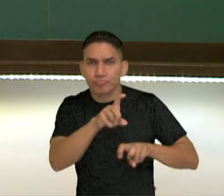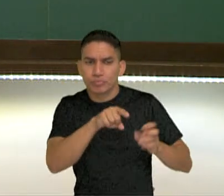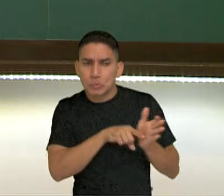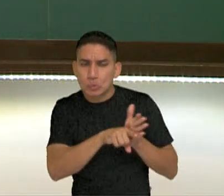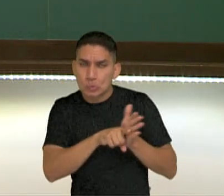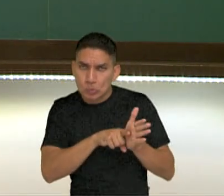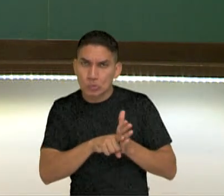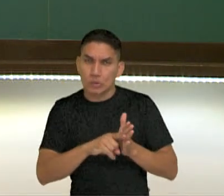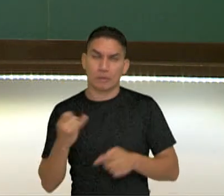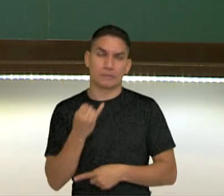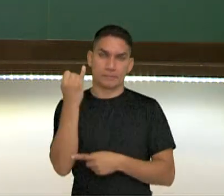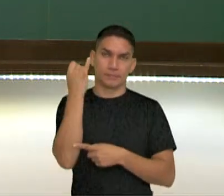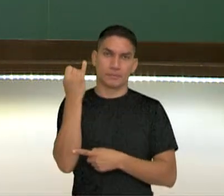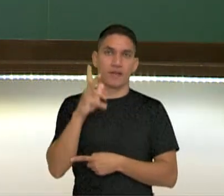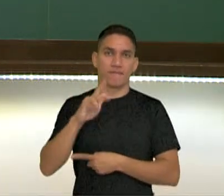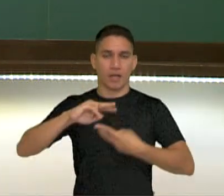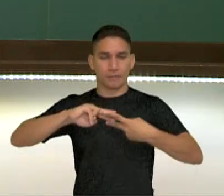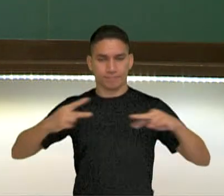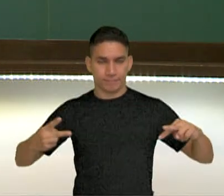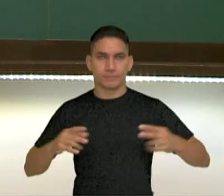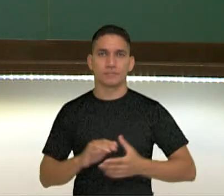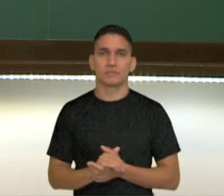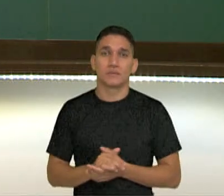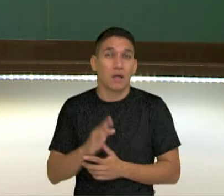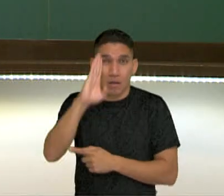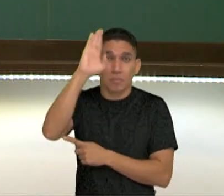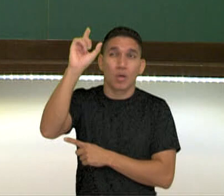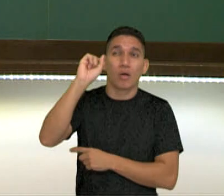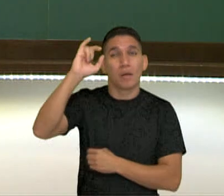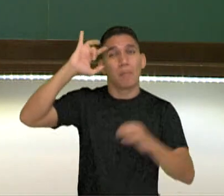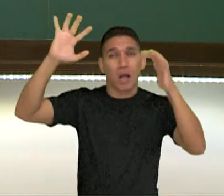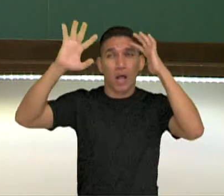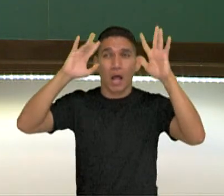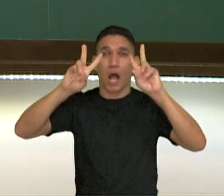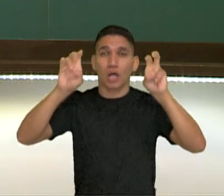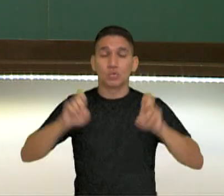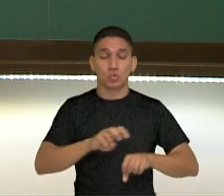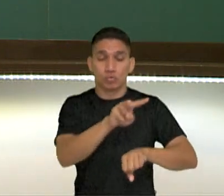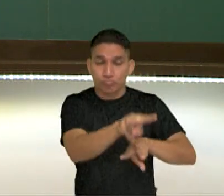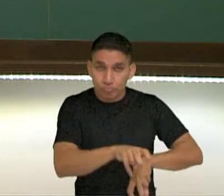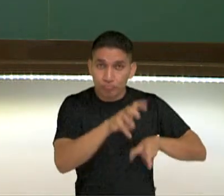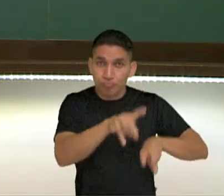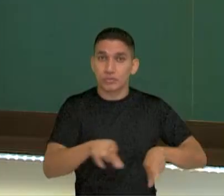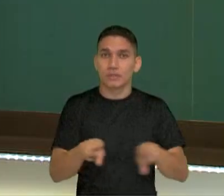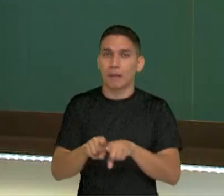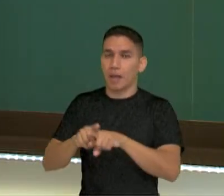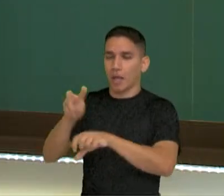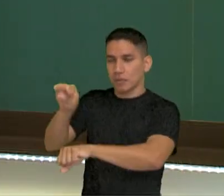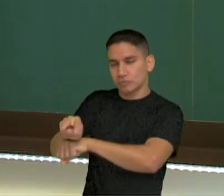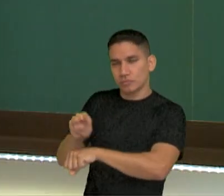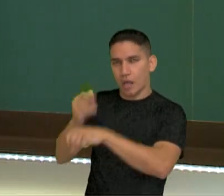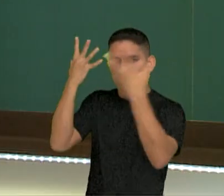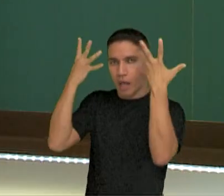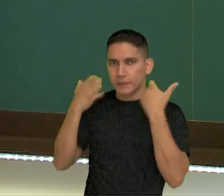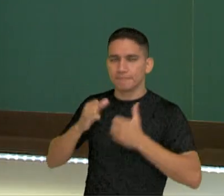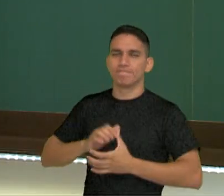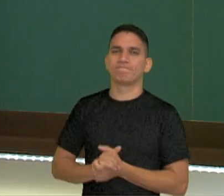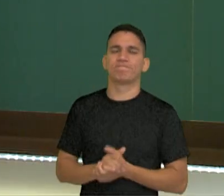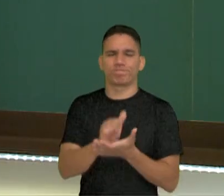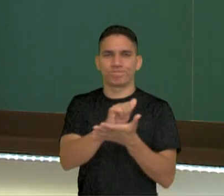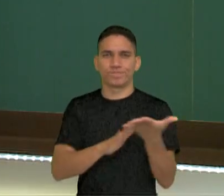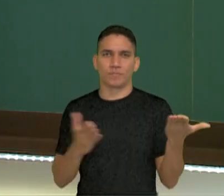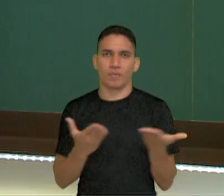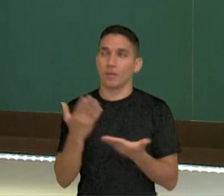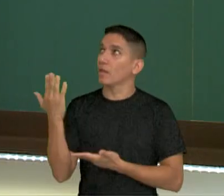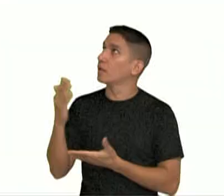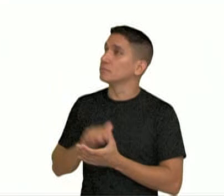muito importante para pesquisa genética, né? Principalmente pensando em agricultura e agropecuária. Exercício de hoje, vamos lá.